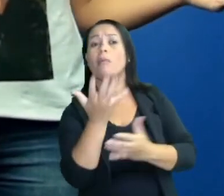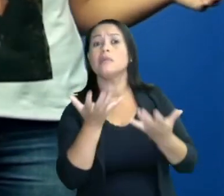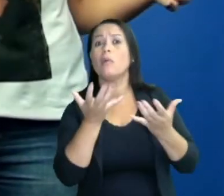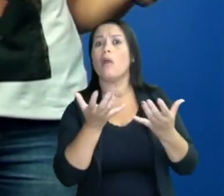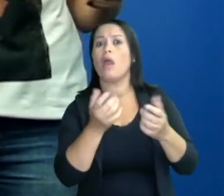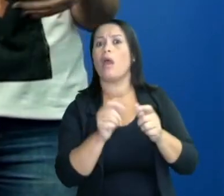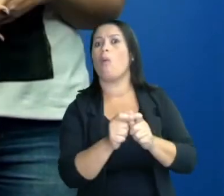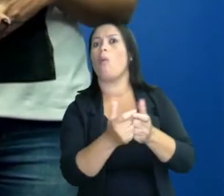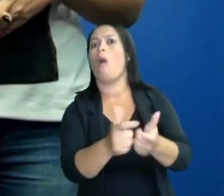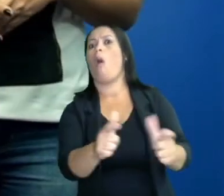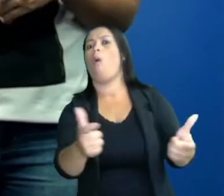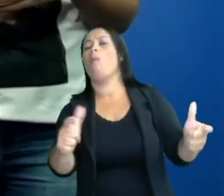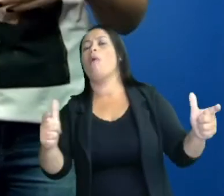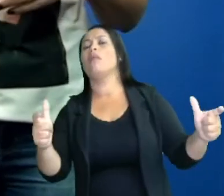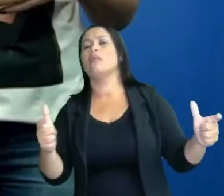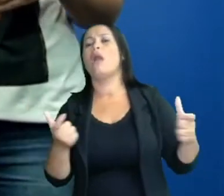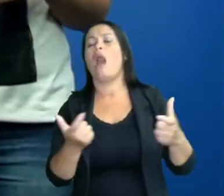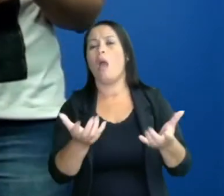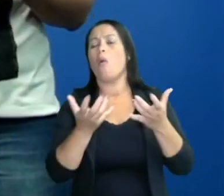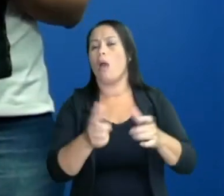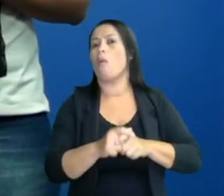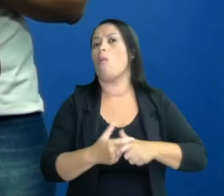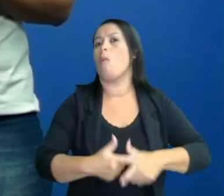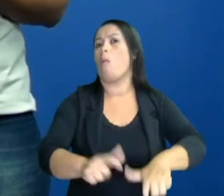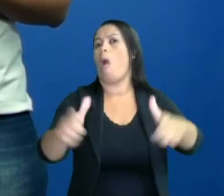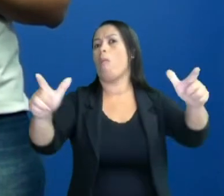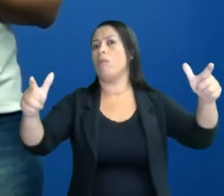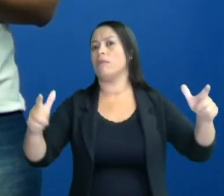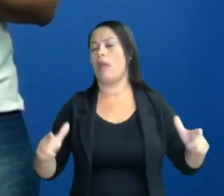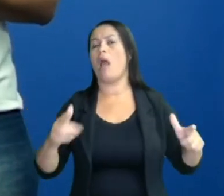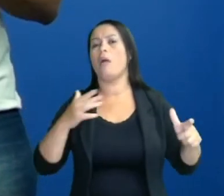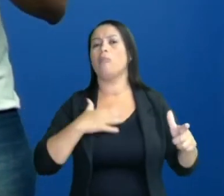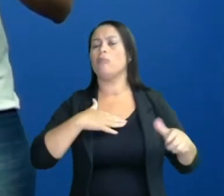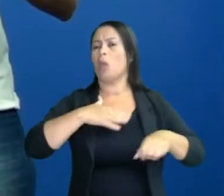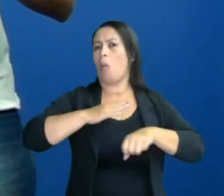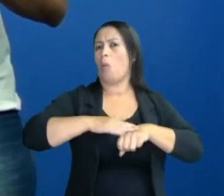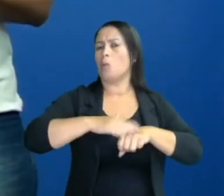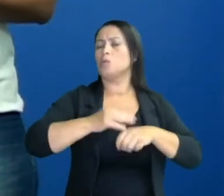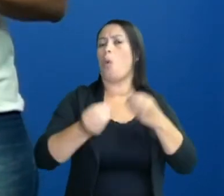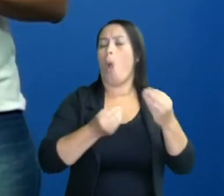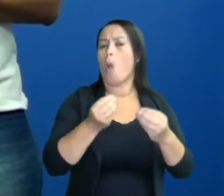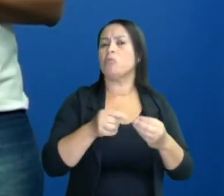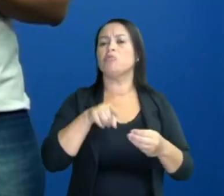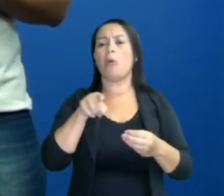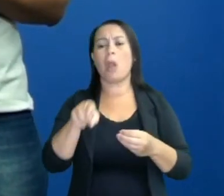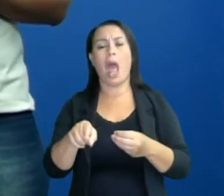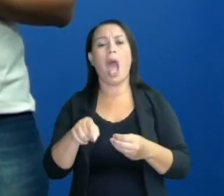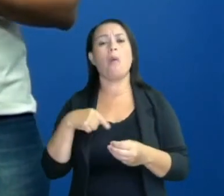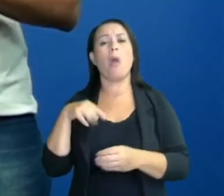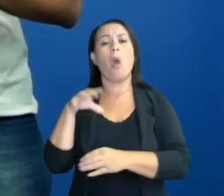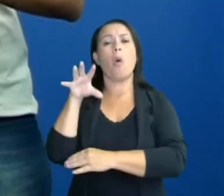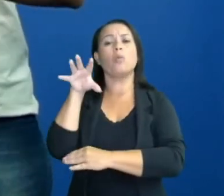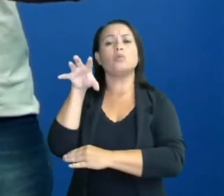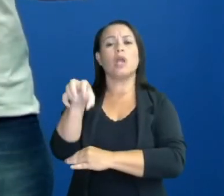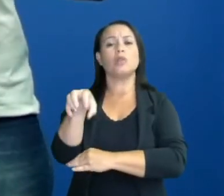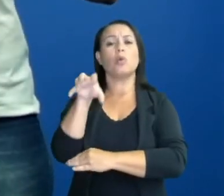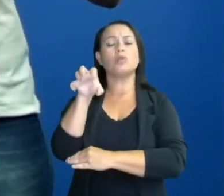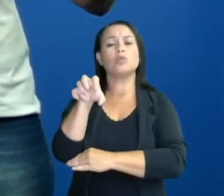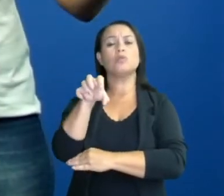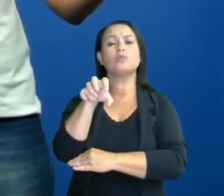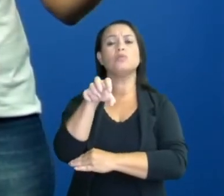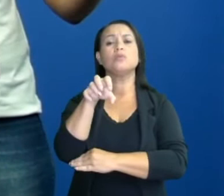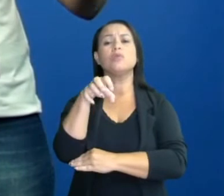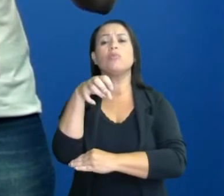aumentar esse espaço eu quero aumentar a minha produção então eu vou lá o meu tratorzinho e